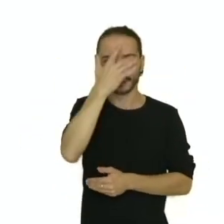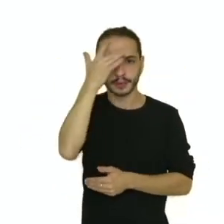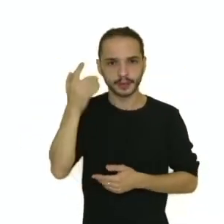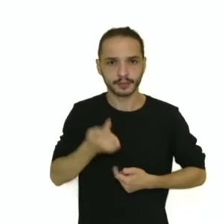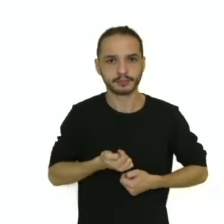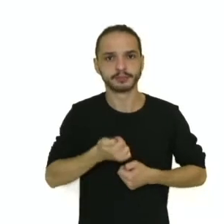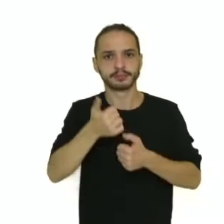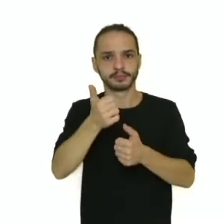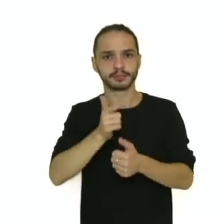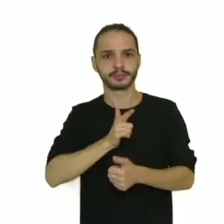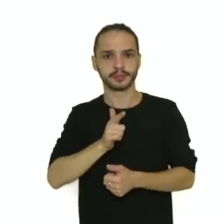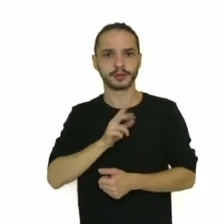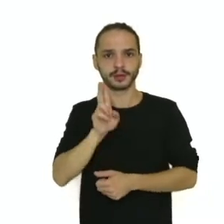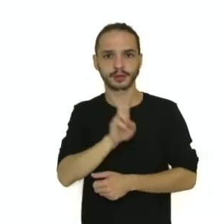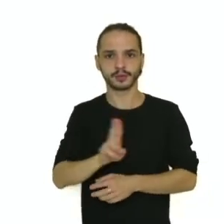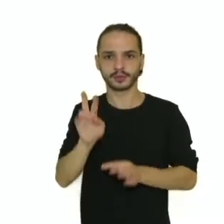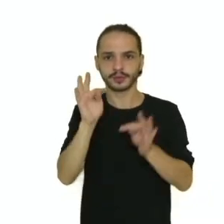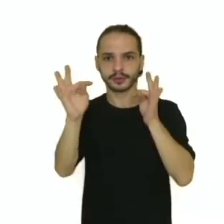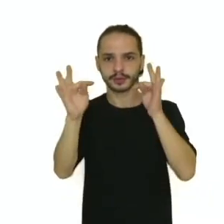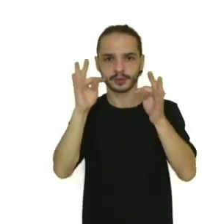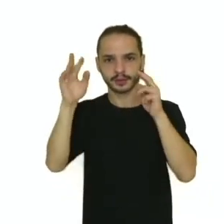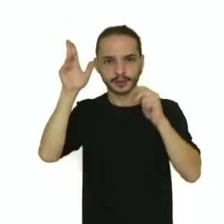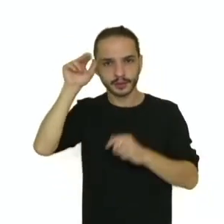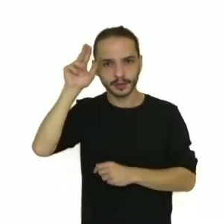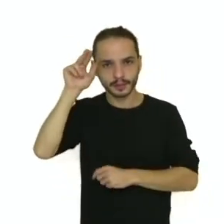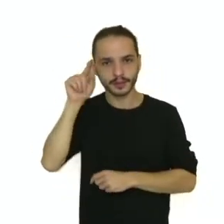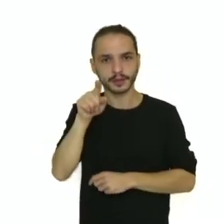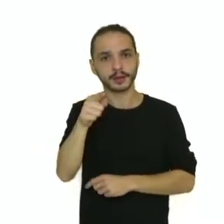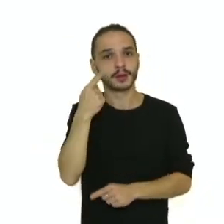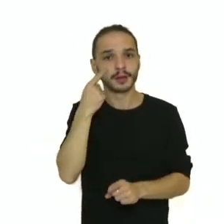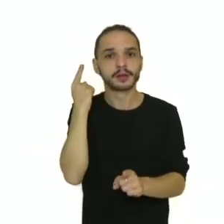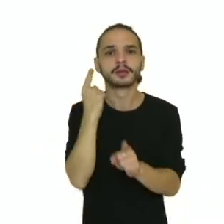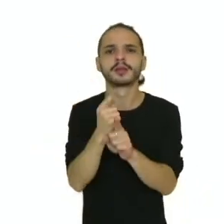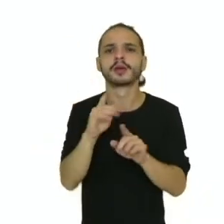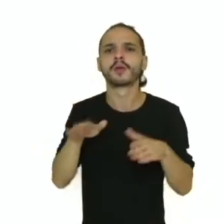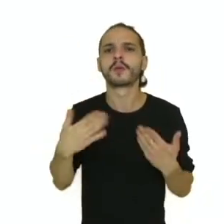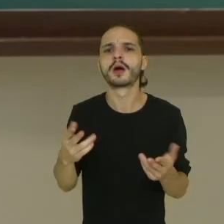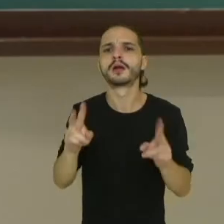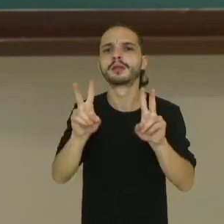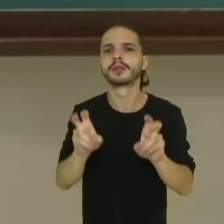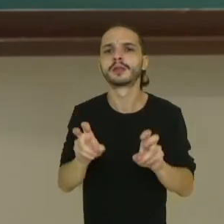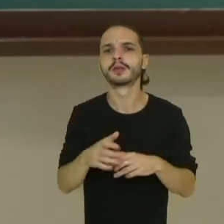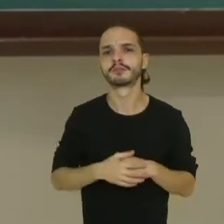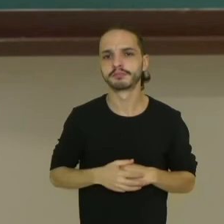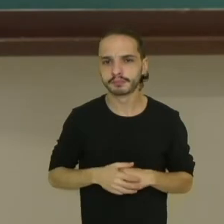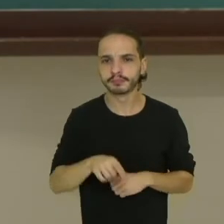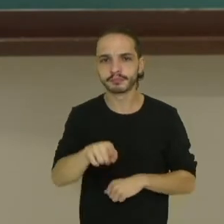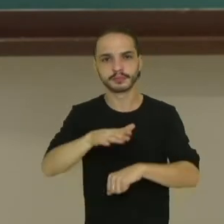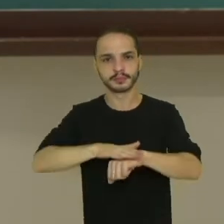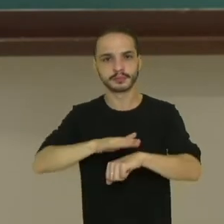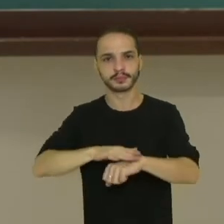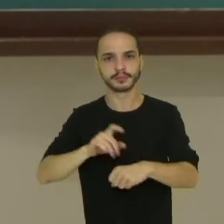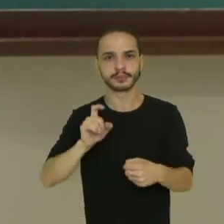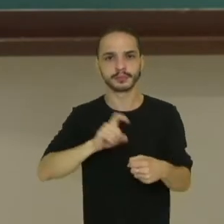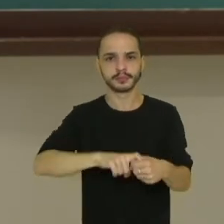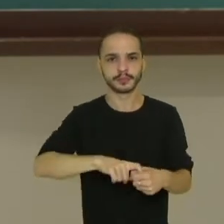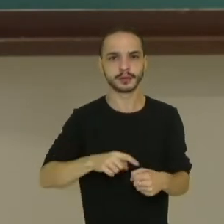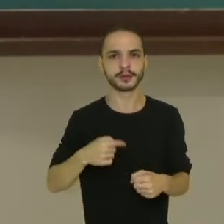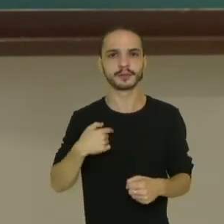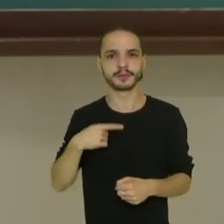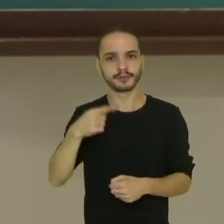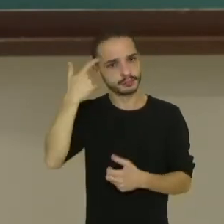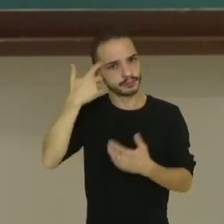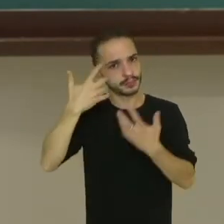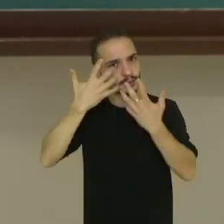A partir desses elementos, identifique o tema da reportagem. Então, um tempinho para vocês pensarem aí